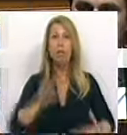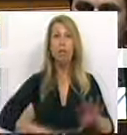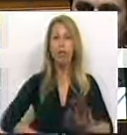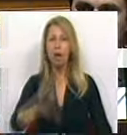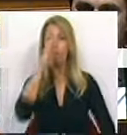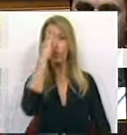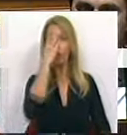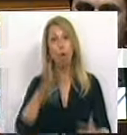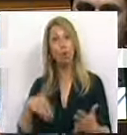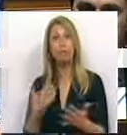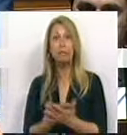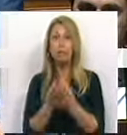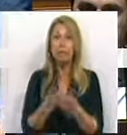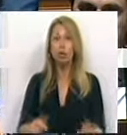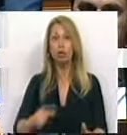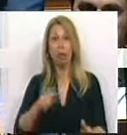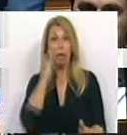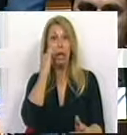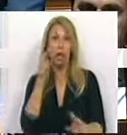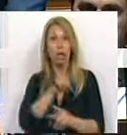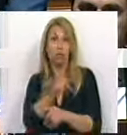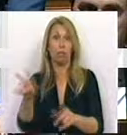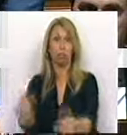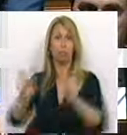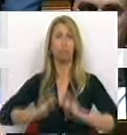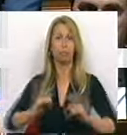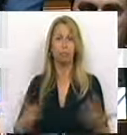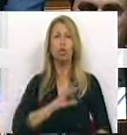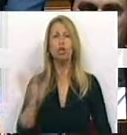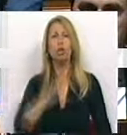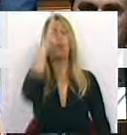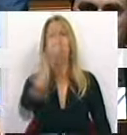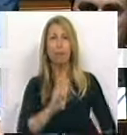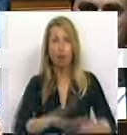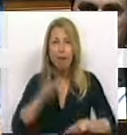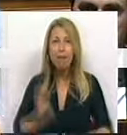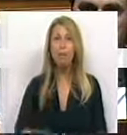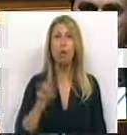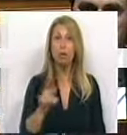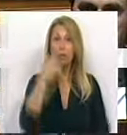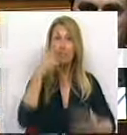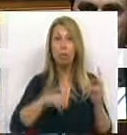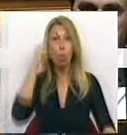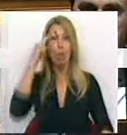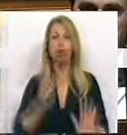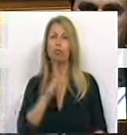para debelarmos a crise em que nos deixaram. Senhor Primeiro-Ministro, é por estas e por outras que os madeirenses já